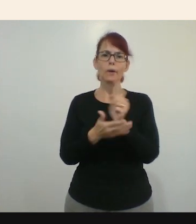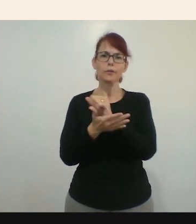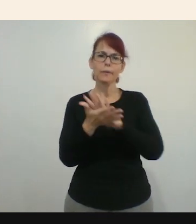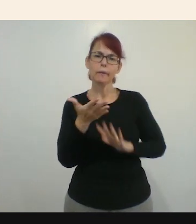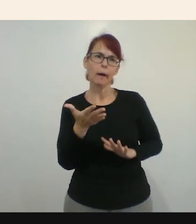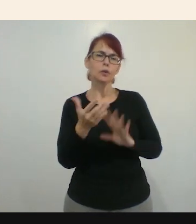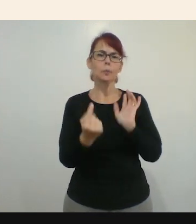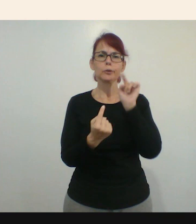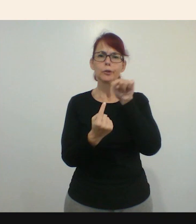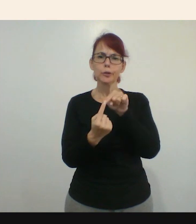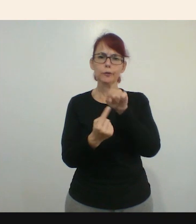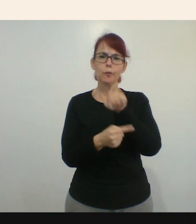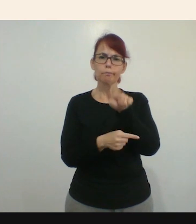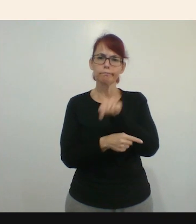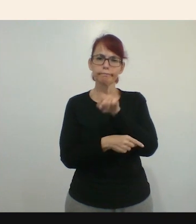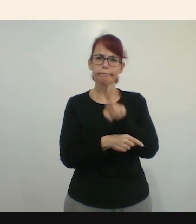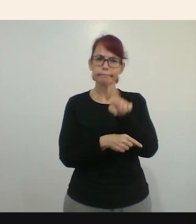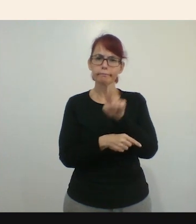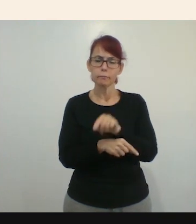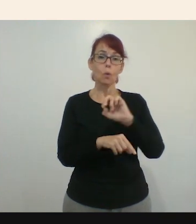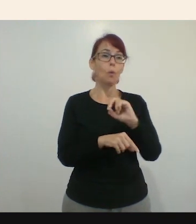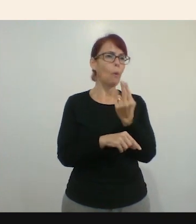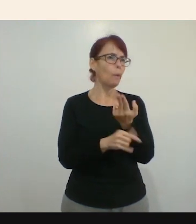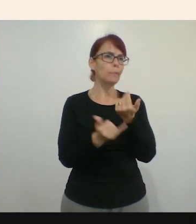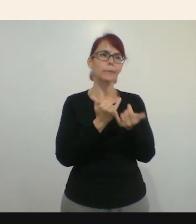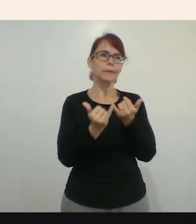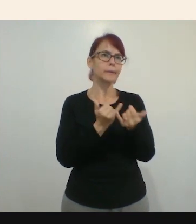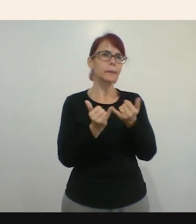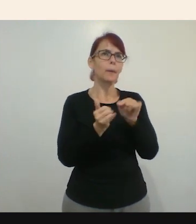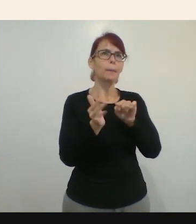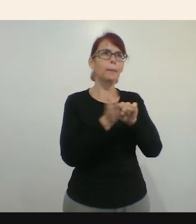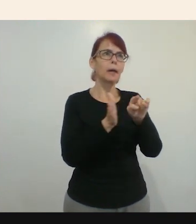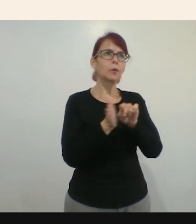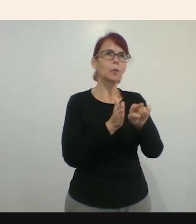uma atividade com questões objetivas, ou uma atividade com questões